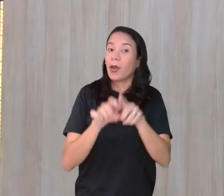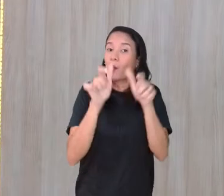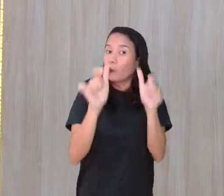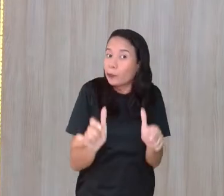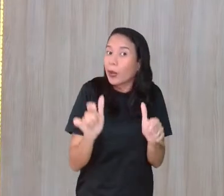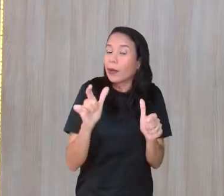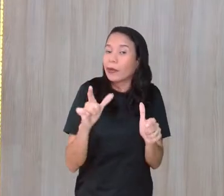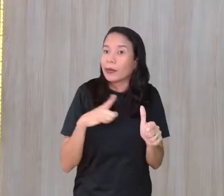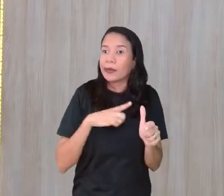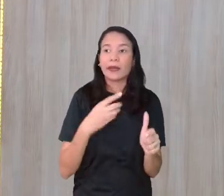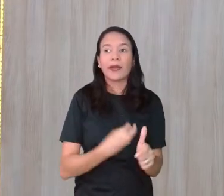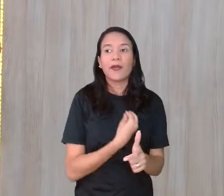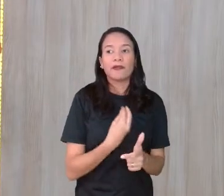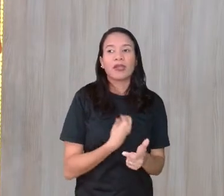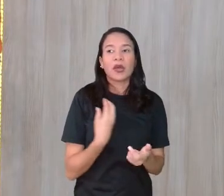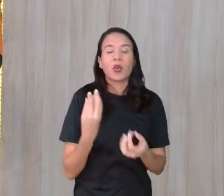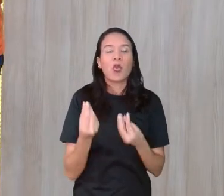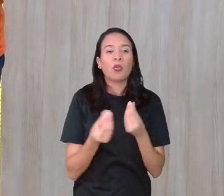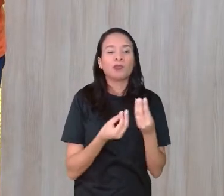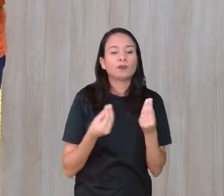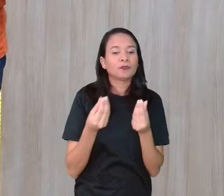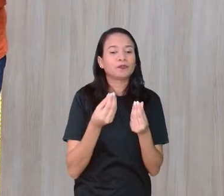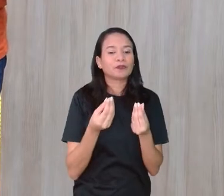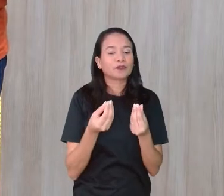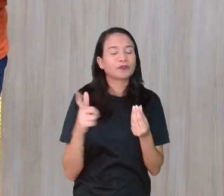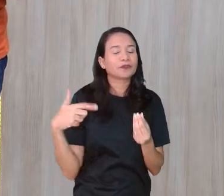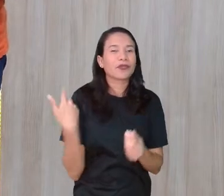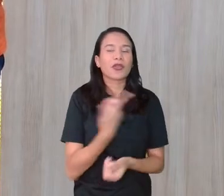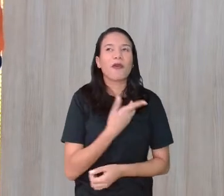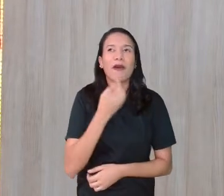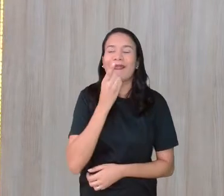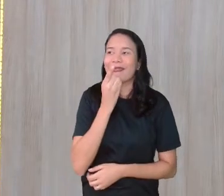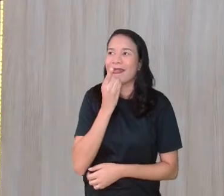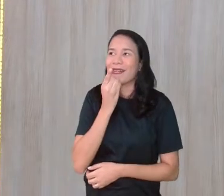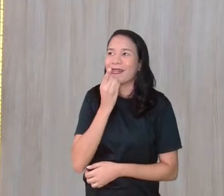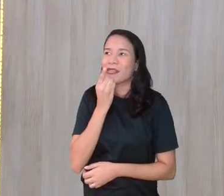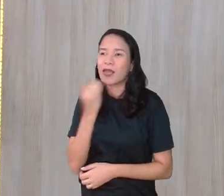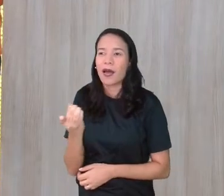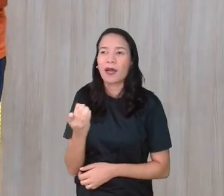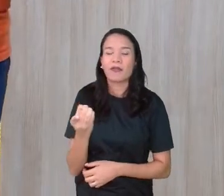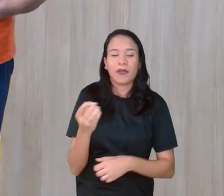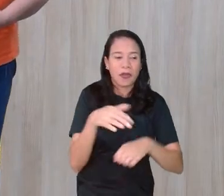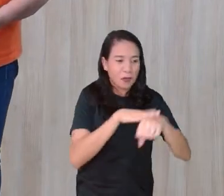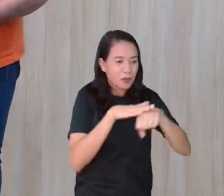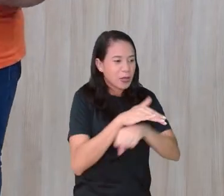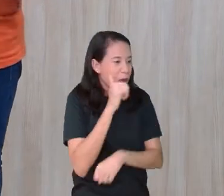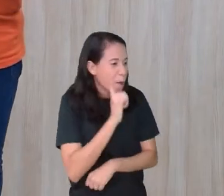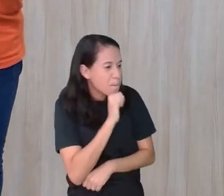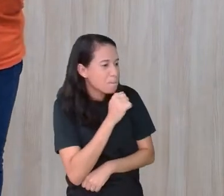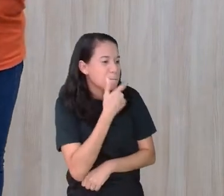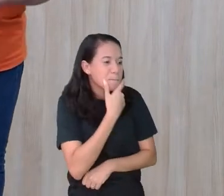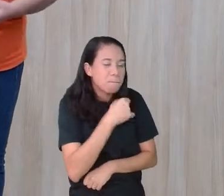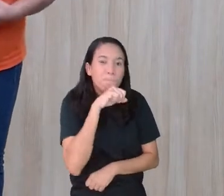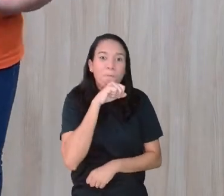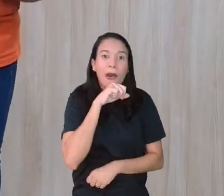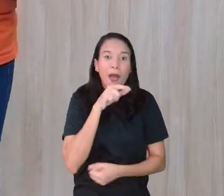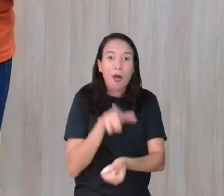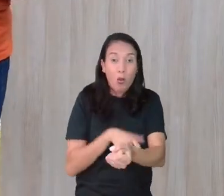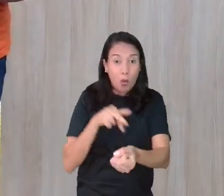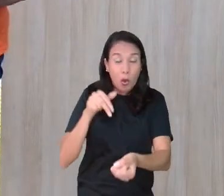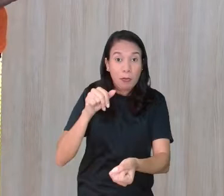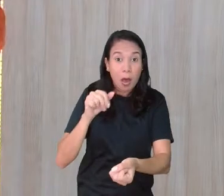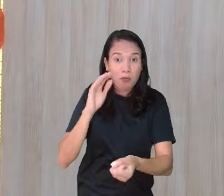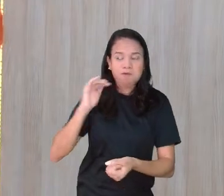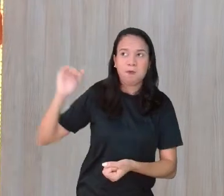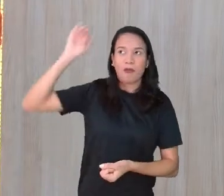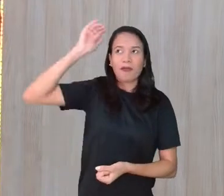fez o maior, vamos dizer assim, quando a gente fala em Darwin, se vocês conversarem com a mãe, com o pai, com o irmão mais velho que já